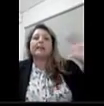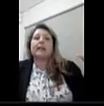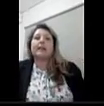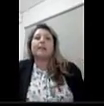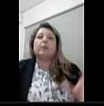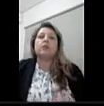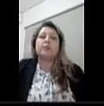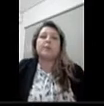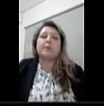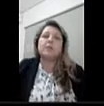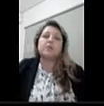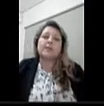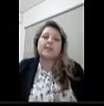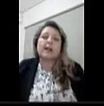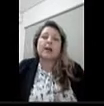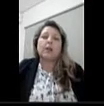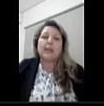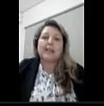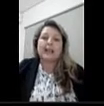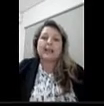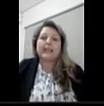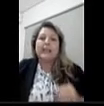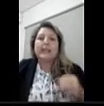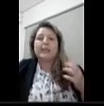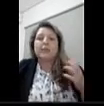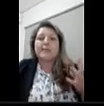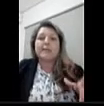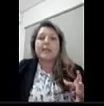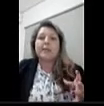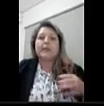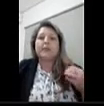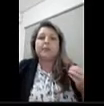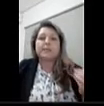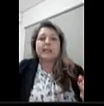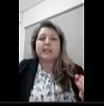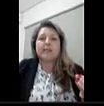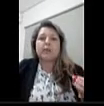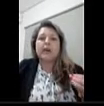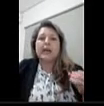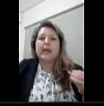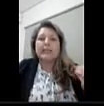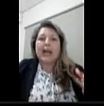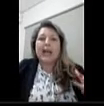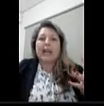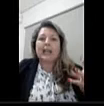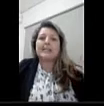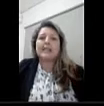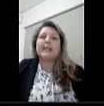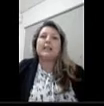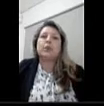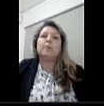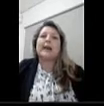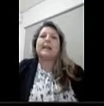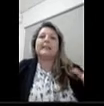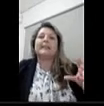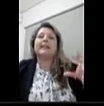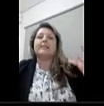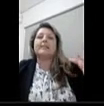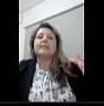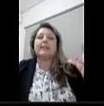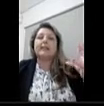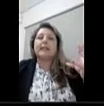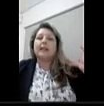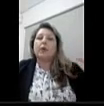ela, né? Falou de algumas questões da aula passada. Então, sempre que possível, dar essa retomada,